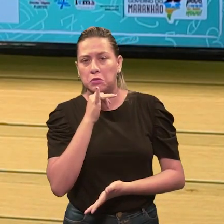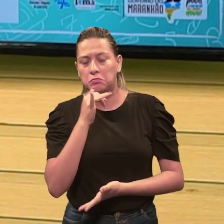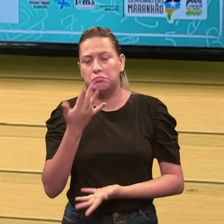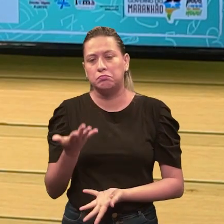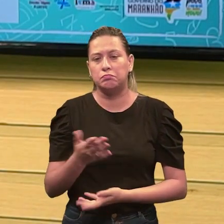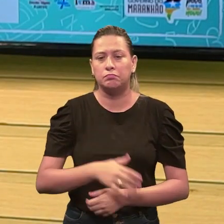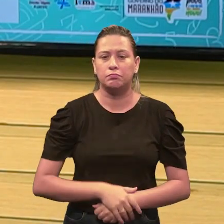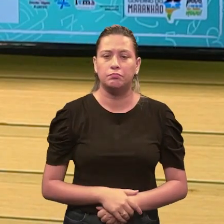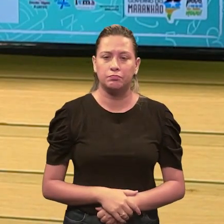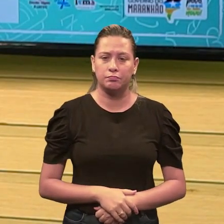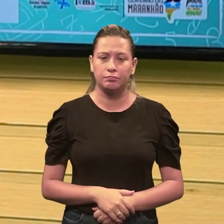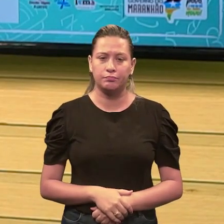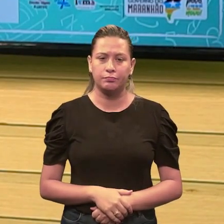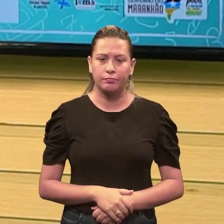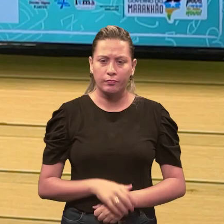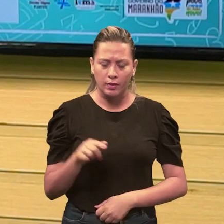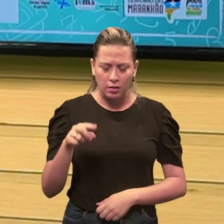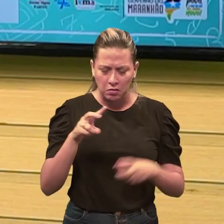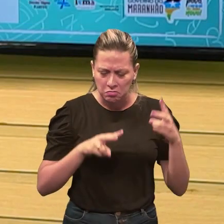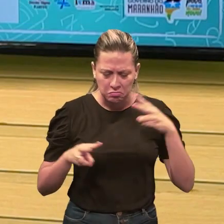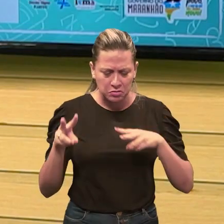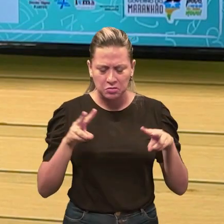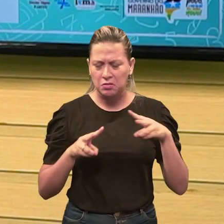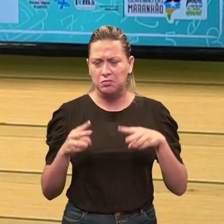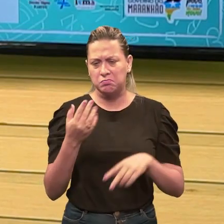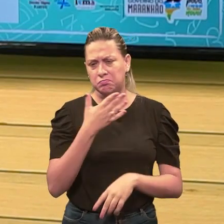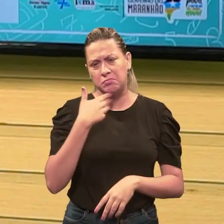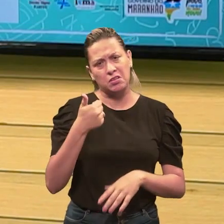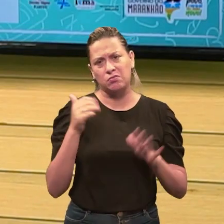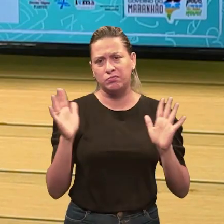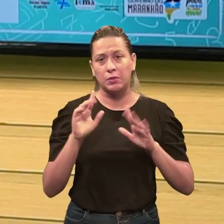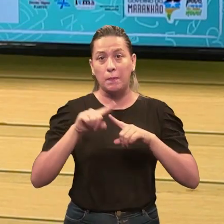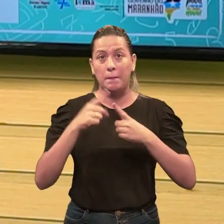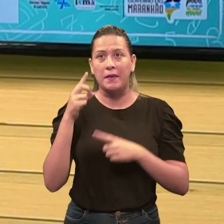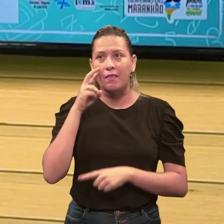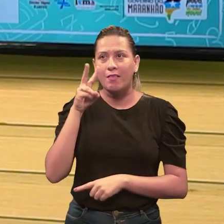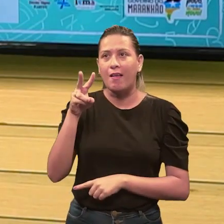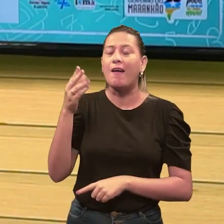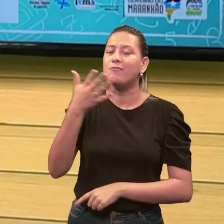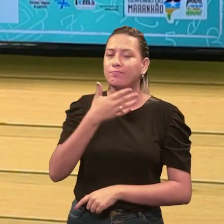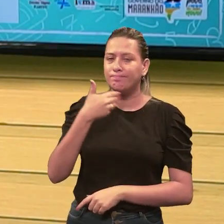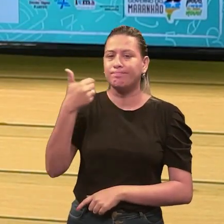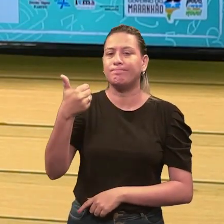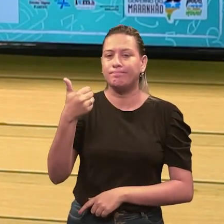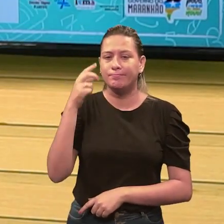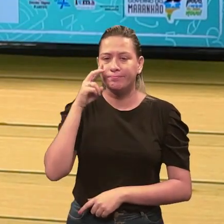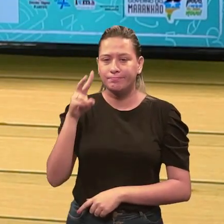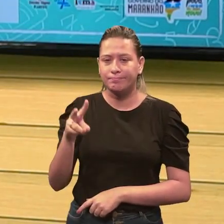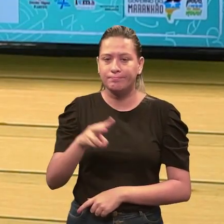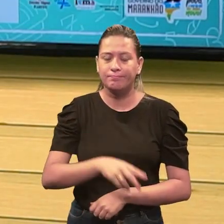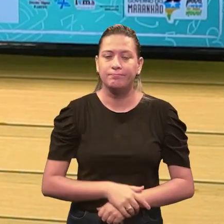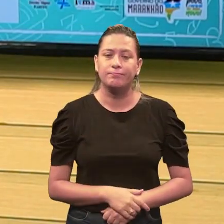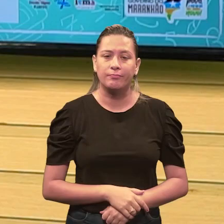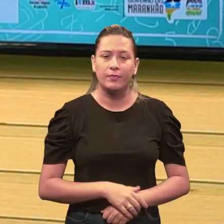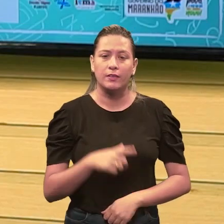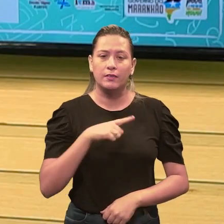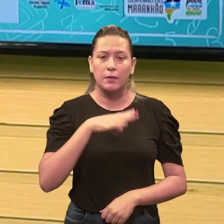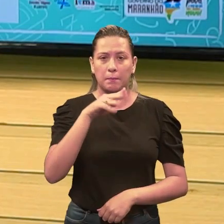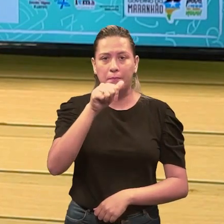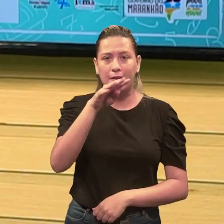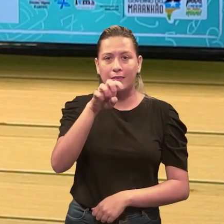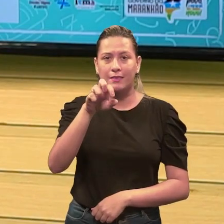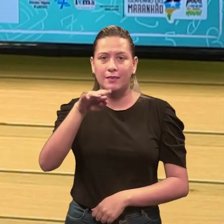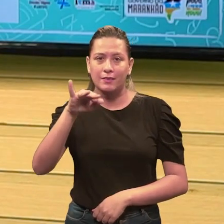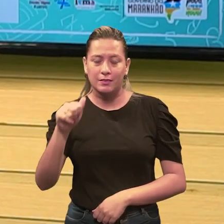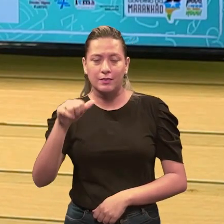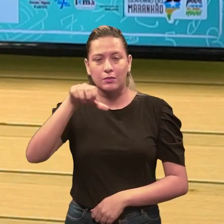componente aí. Por exemplo, aqui eu vou ter, aqui eu não consigo visualizar tão bem quanto aqui, mas aqui eu sei que eu